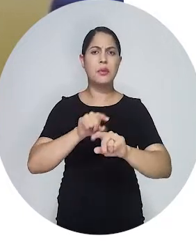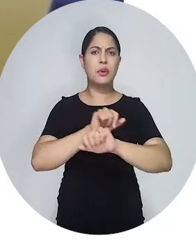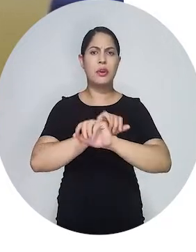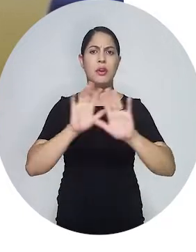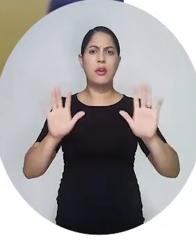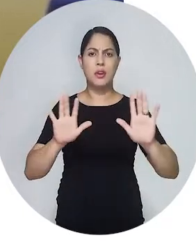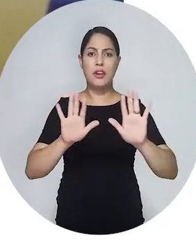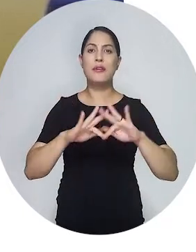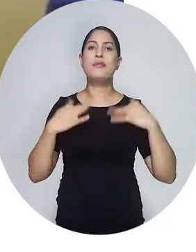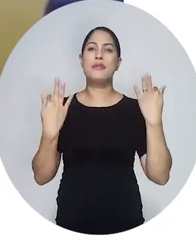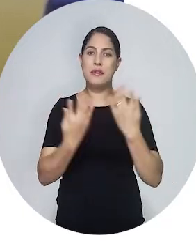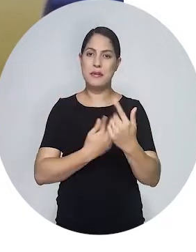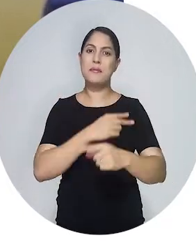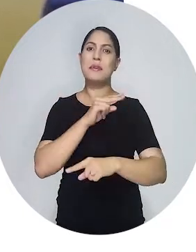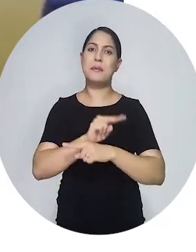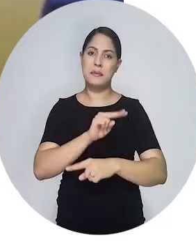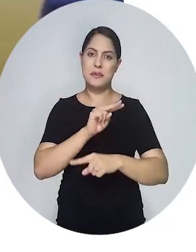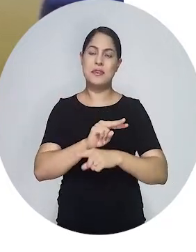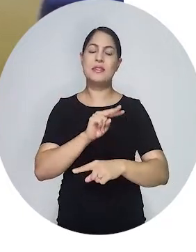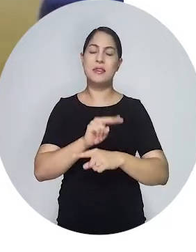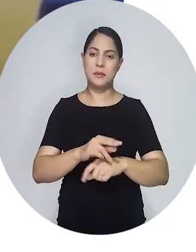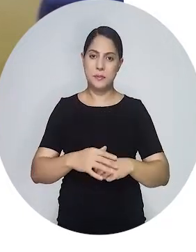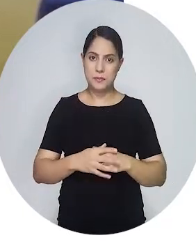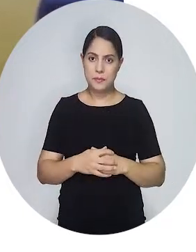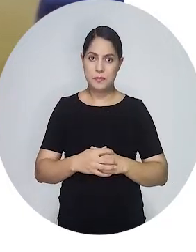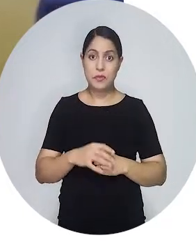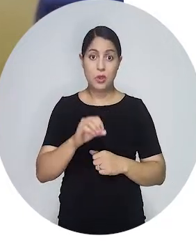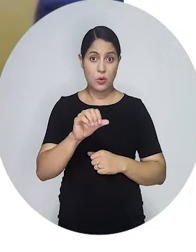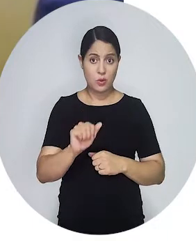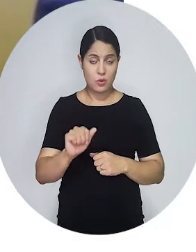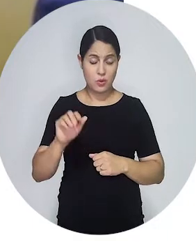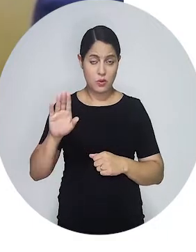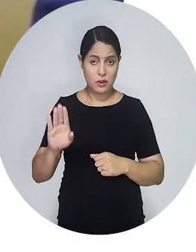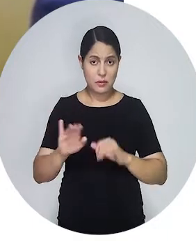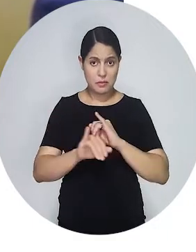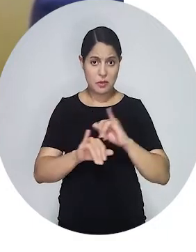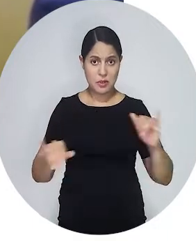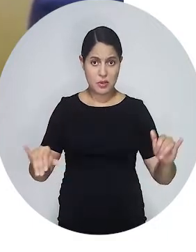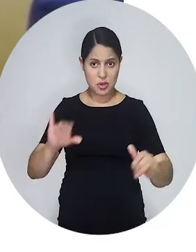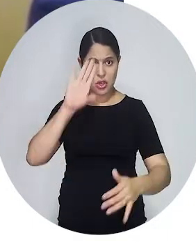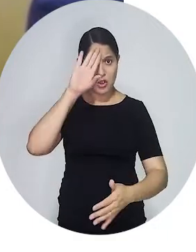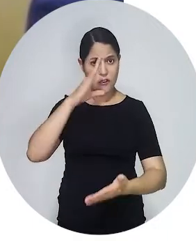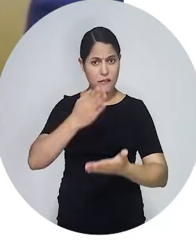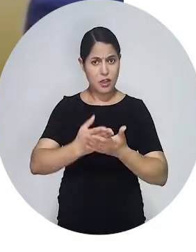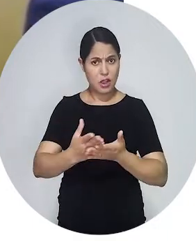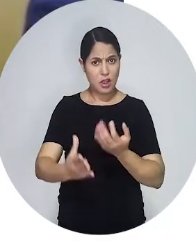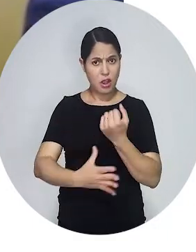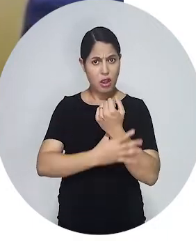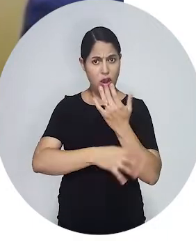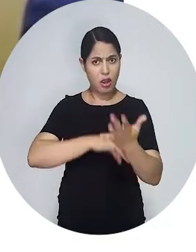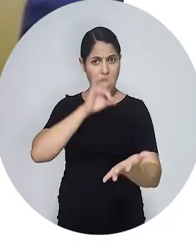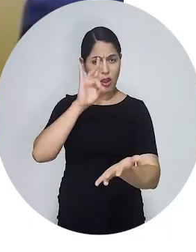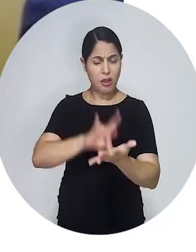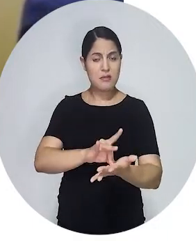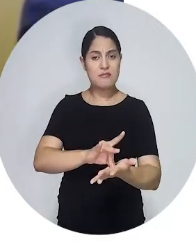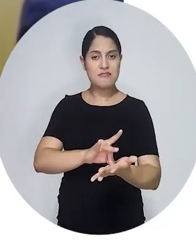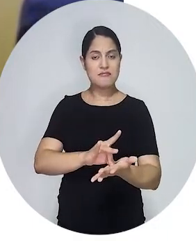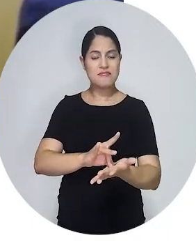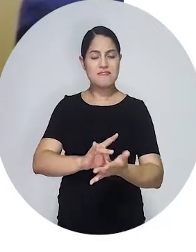aos preceitos constitucionais que visam a especial proteção da família. A Ordem dos Advogados do Brasil reitera a